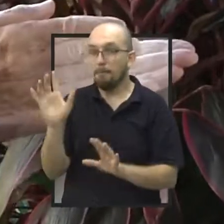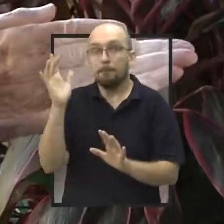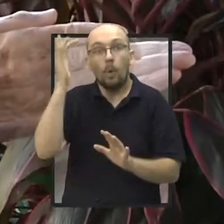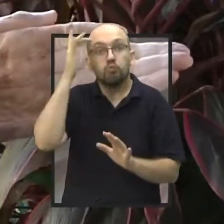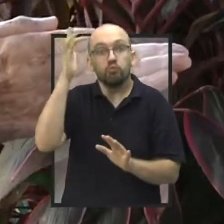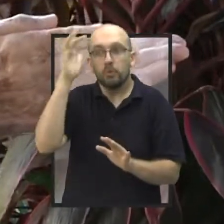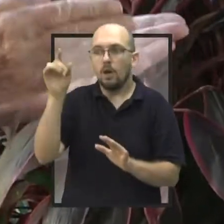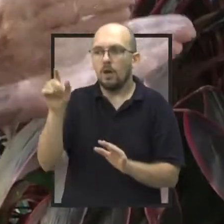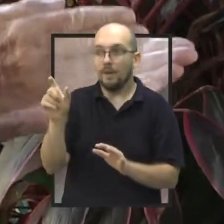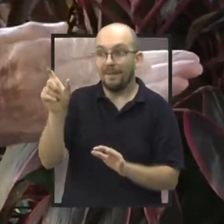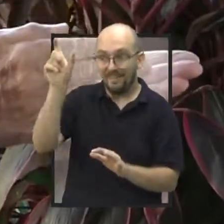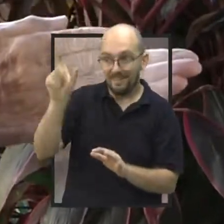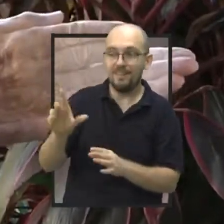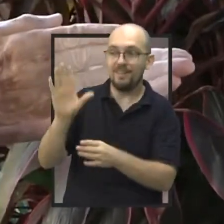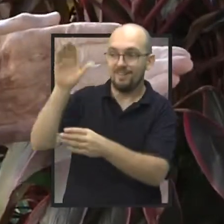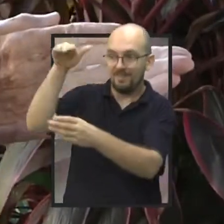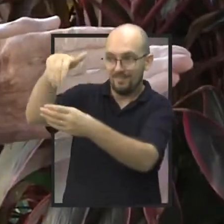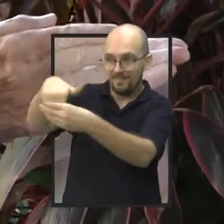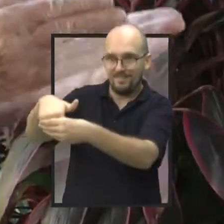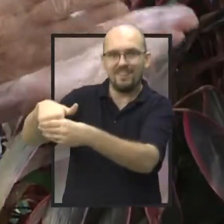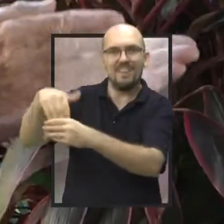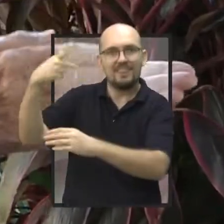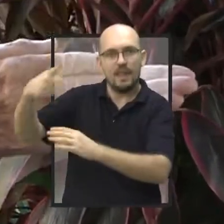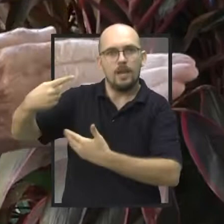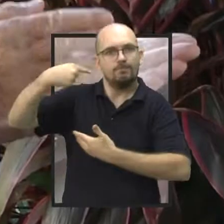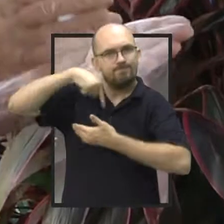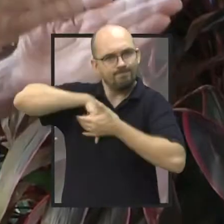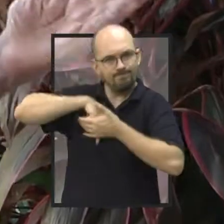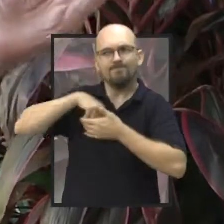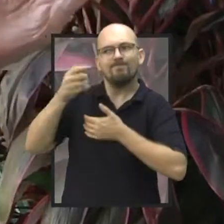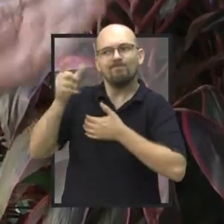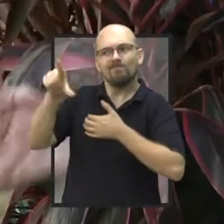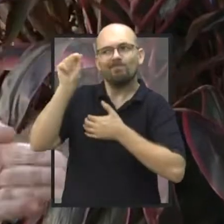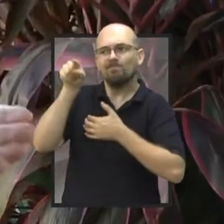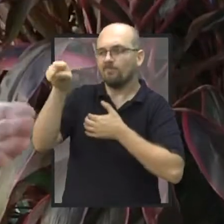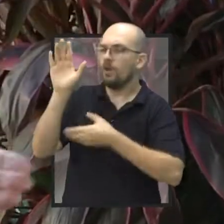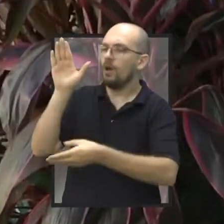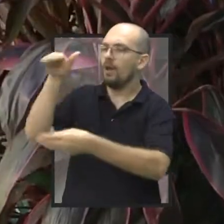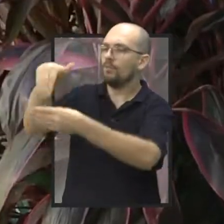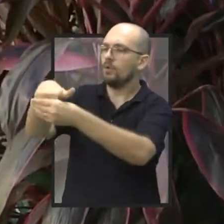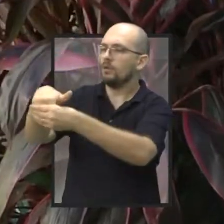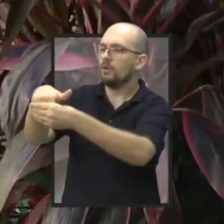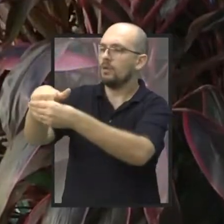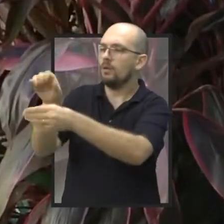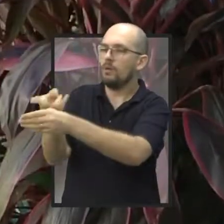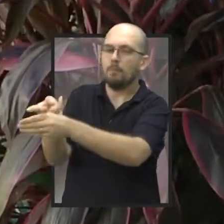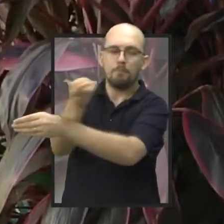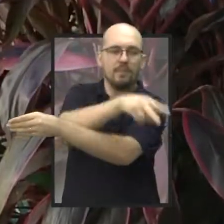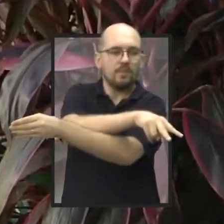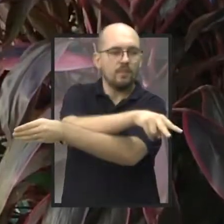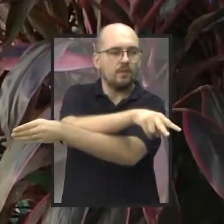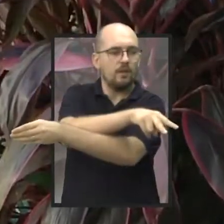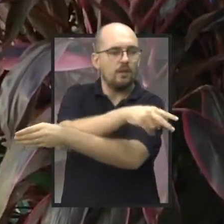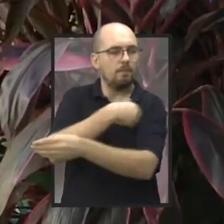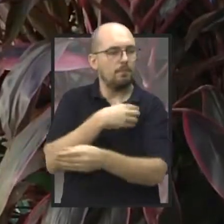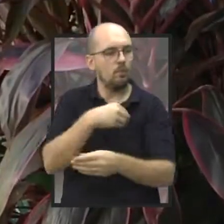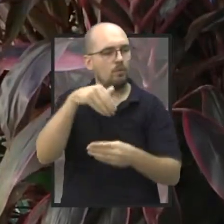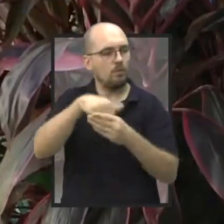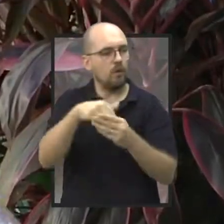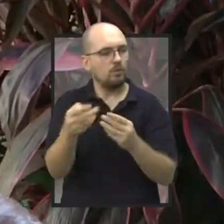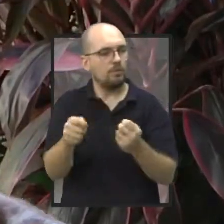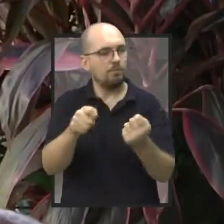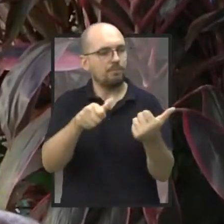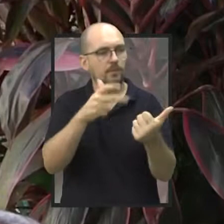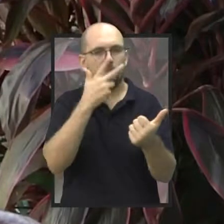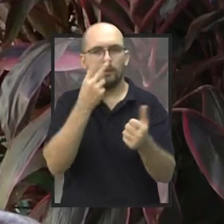votando naquele candidato ideologicamente escolhido por você, ou se você está votando, se o seu voto foi para um